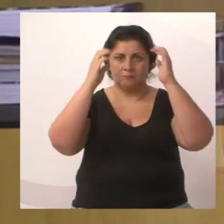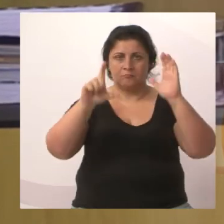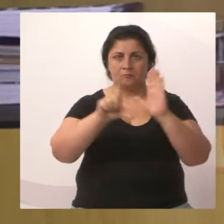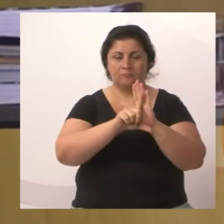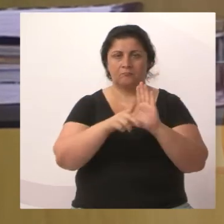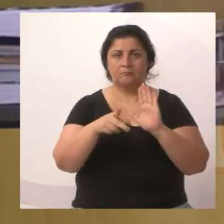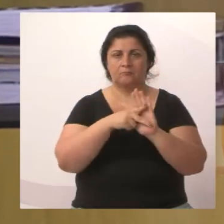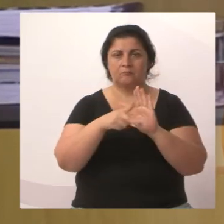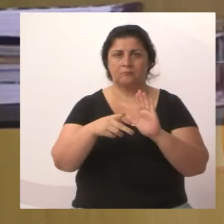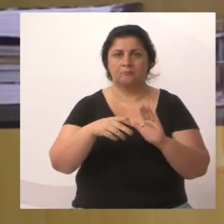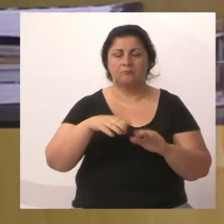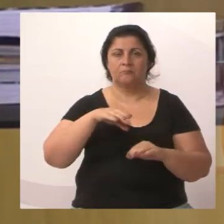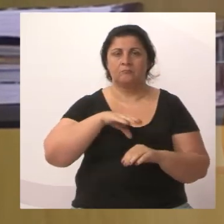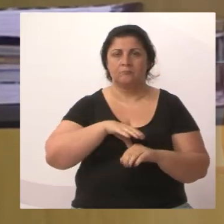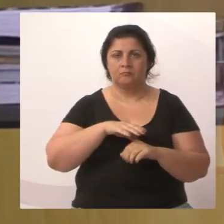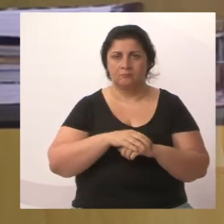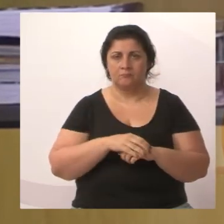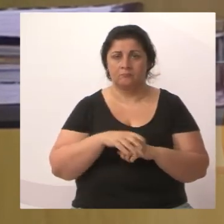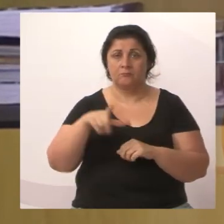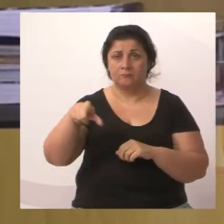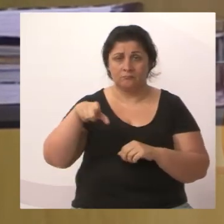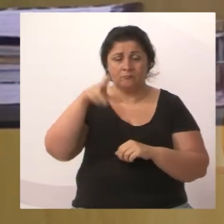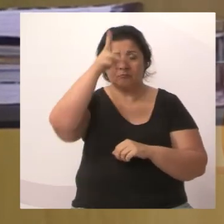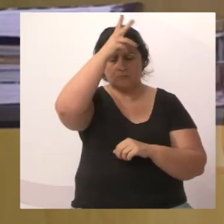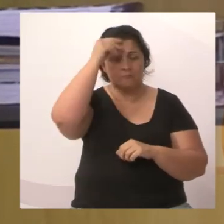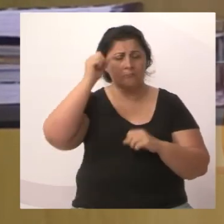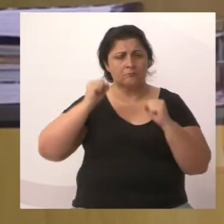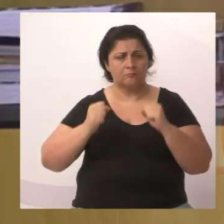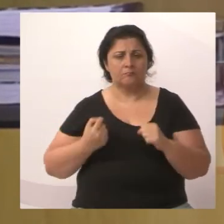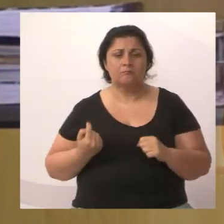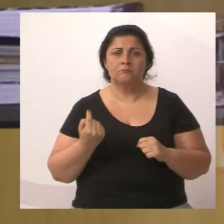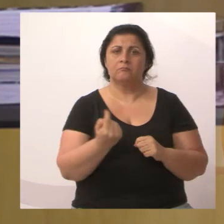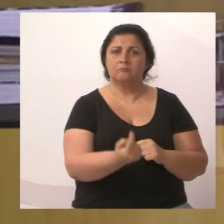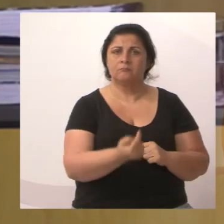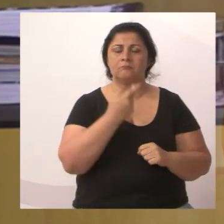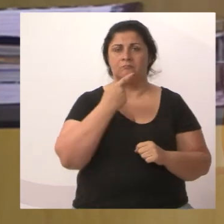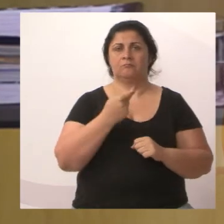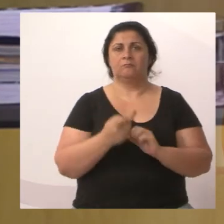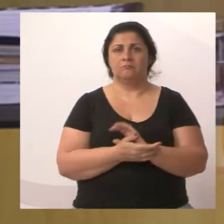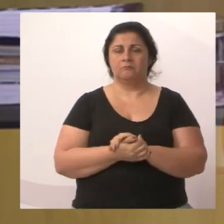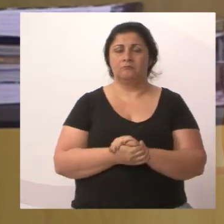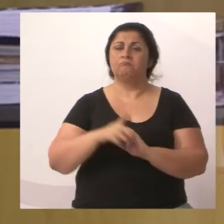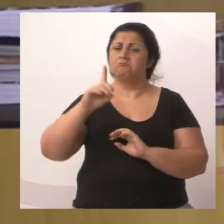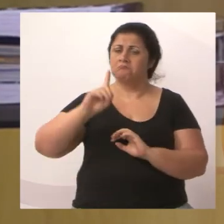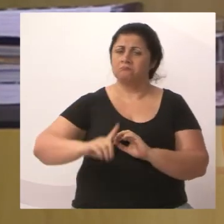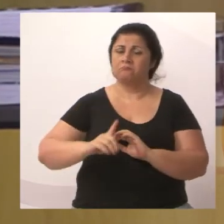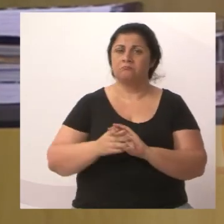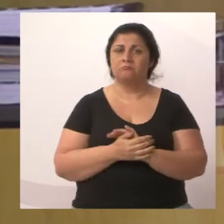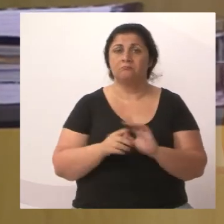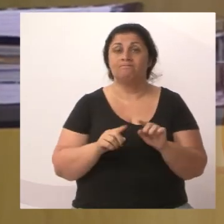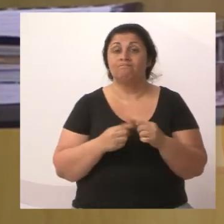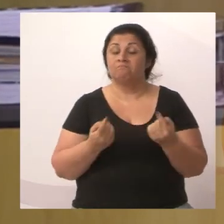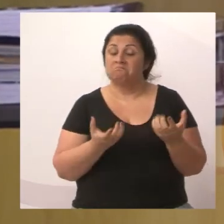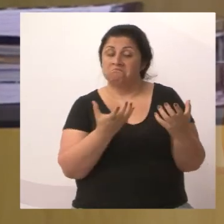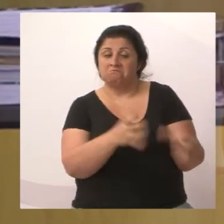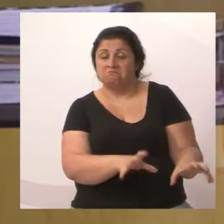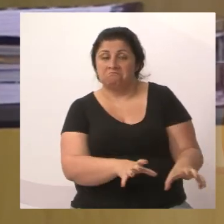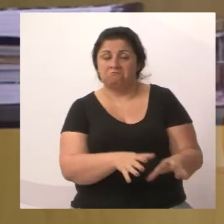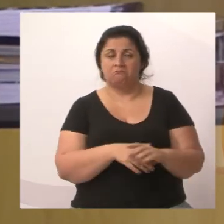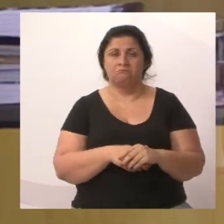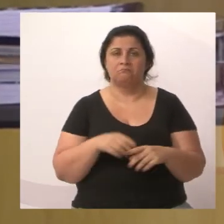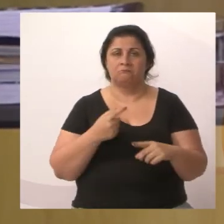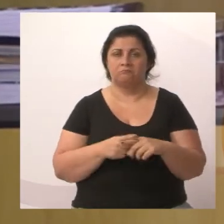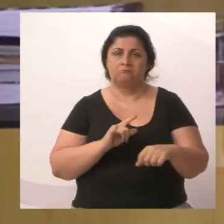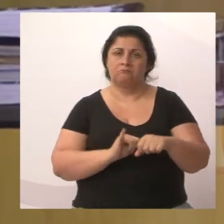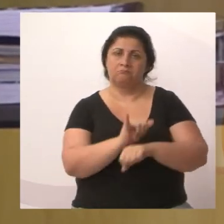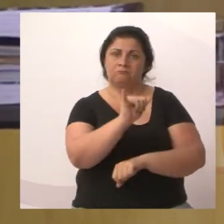senhor ex-prefeito teria a oportunidade de apresentar defesa oral, direito este de que declinou, visto não ter comparecido a